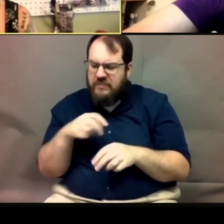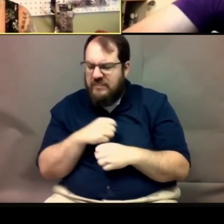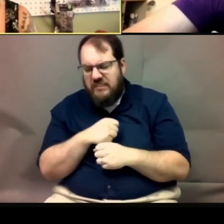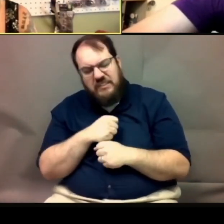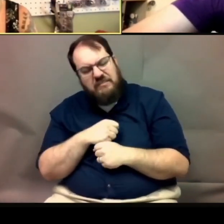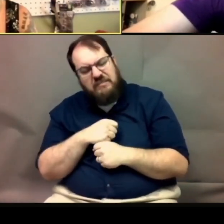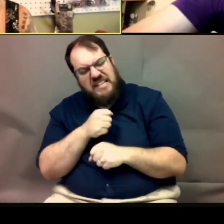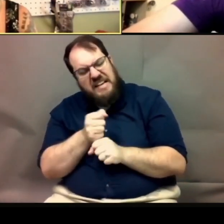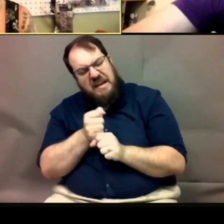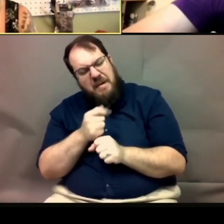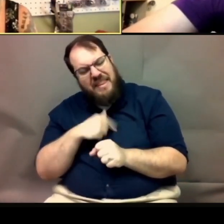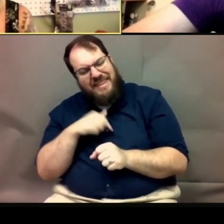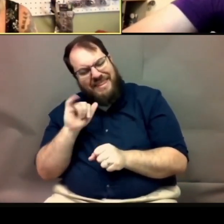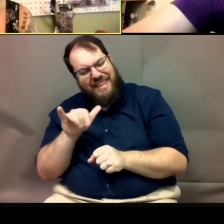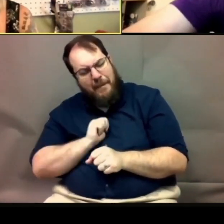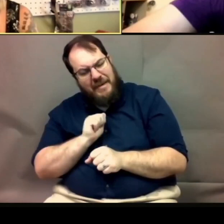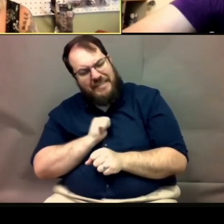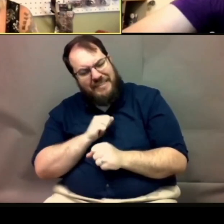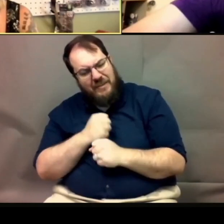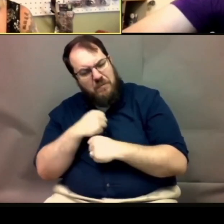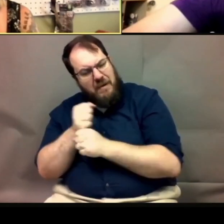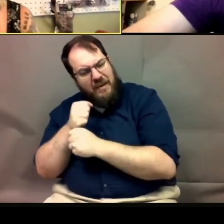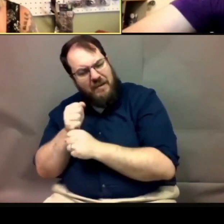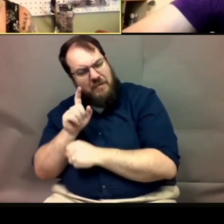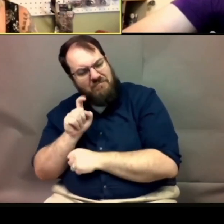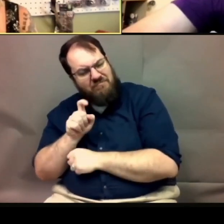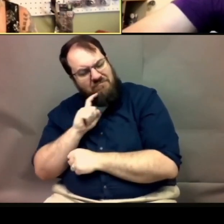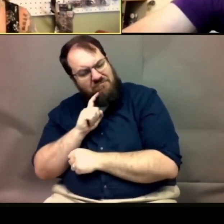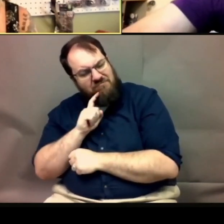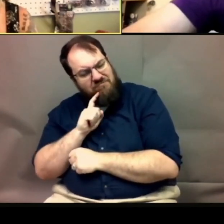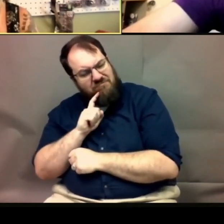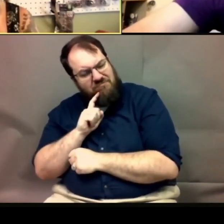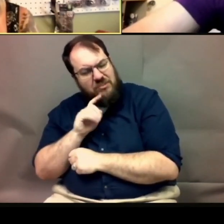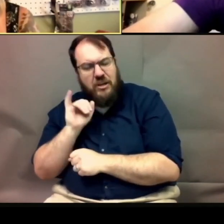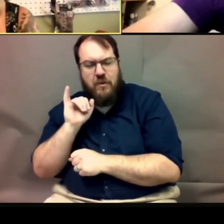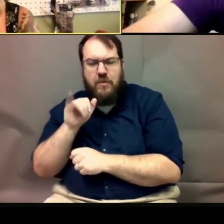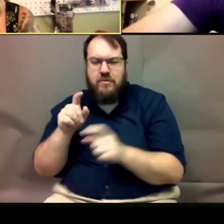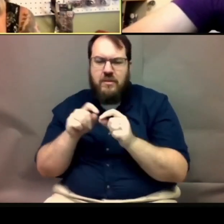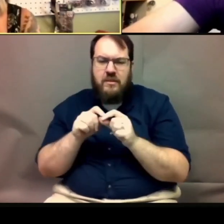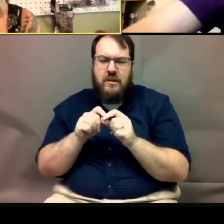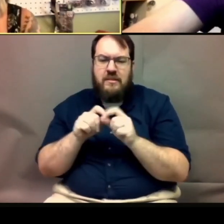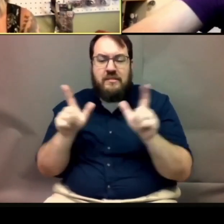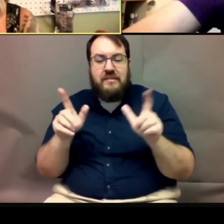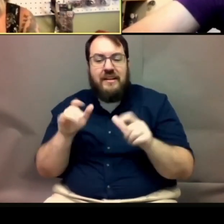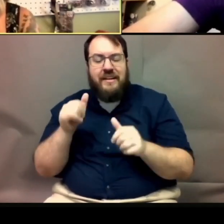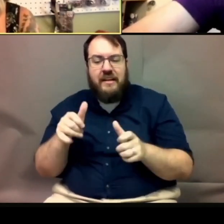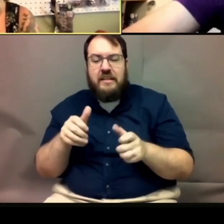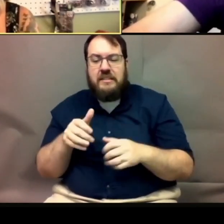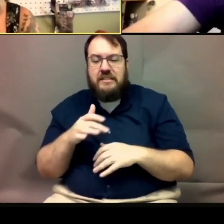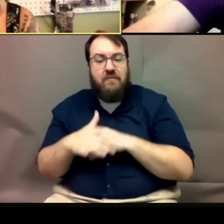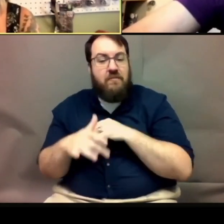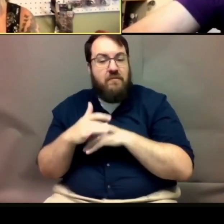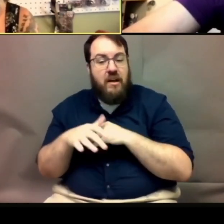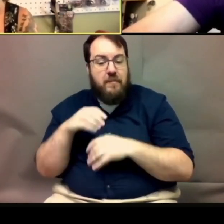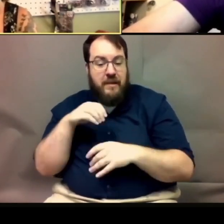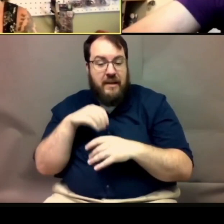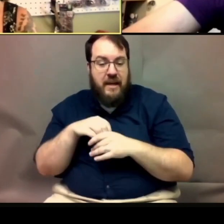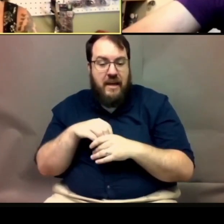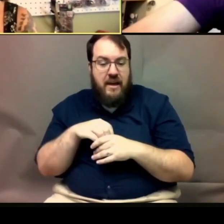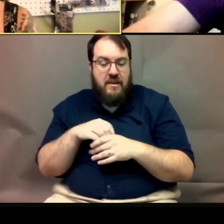eu não me vejo muito eu não me via muito como uma inventora que cria coisas incríveis mas agora eu olho e falo assim hum, será que eu posso criar alguma coisa com isso